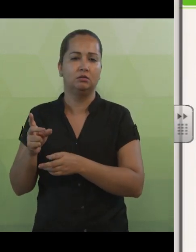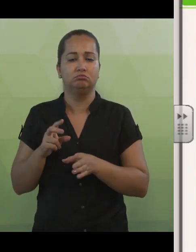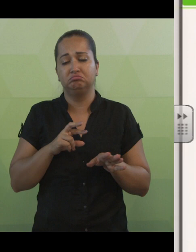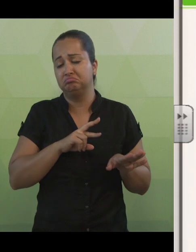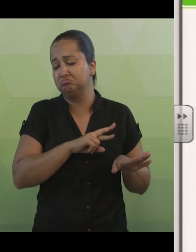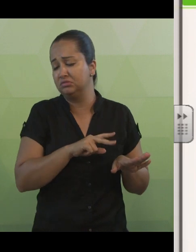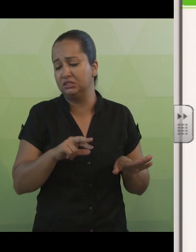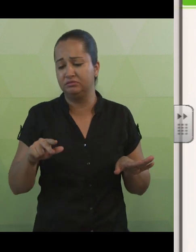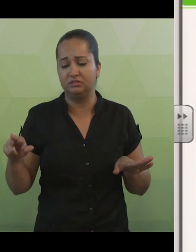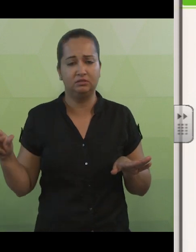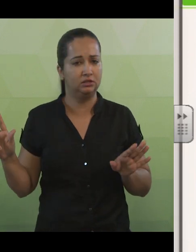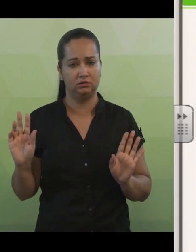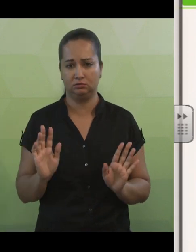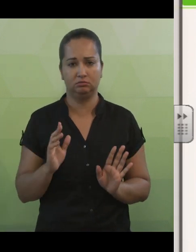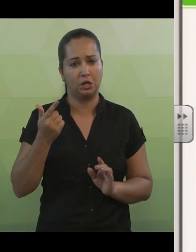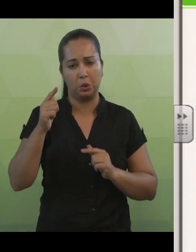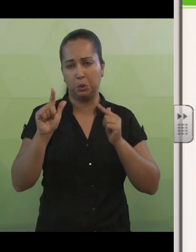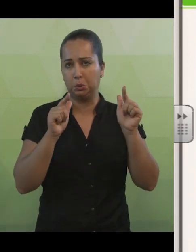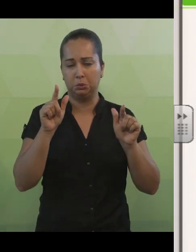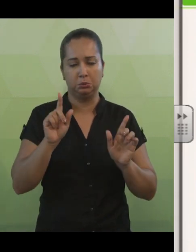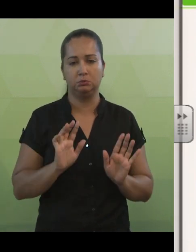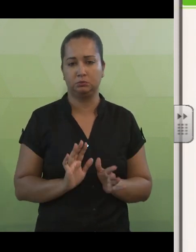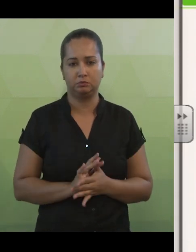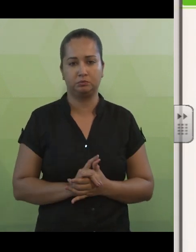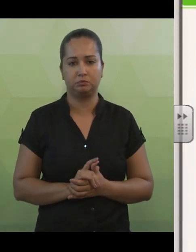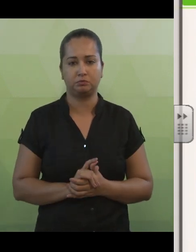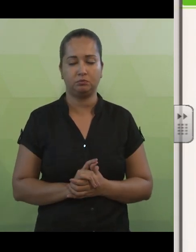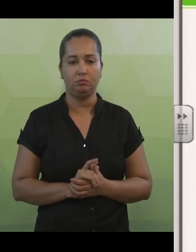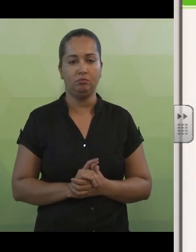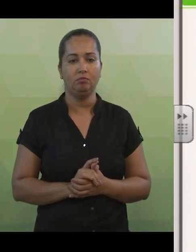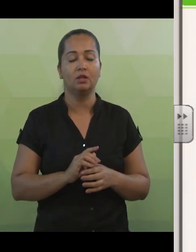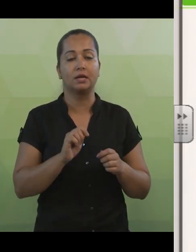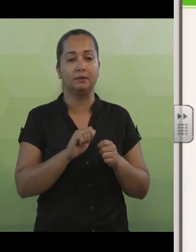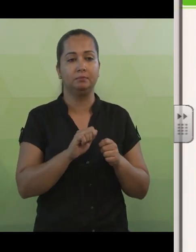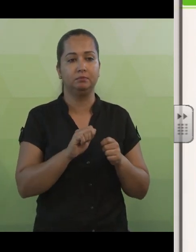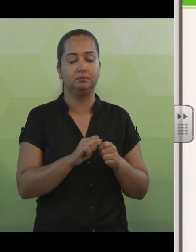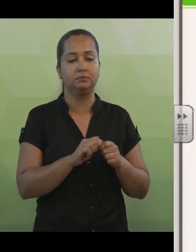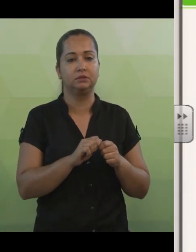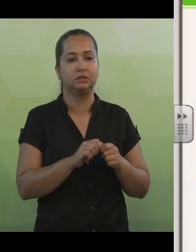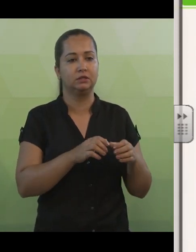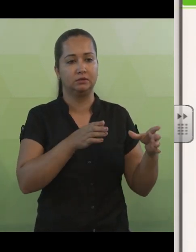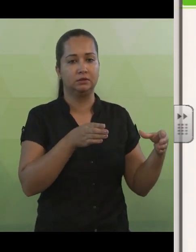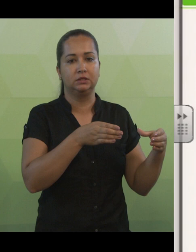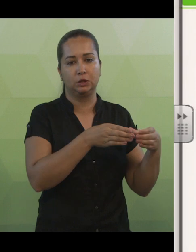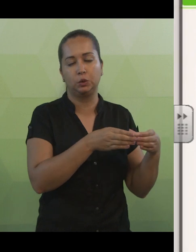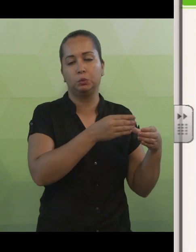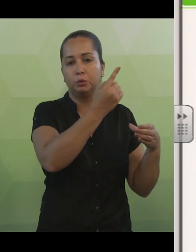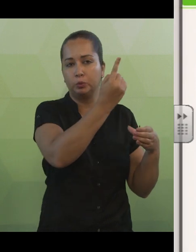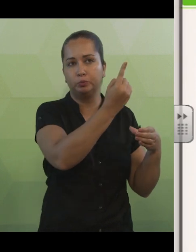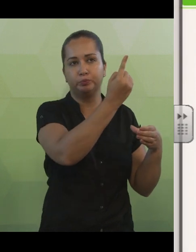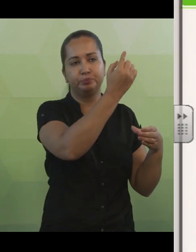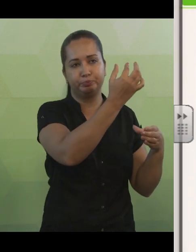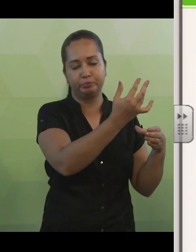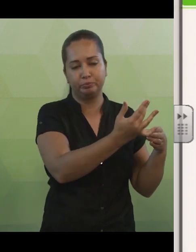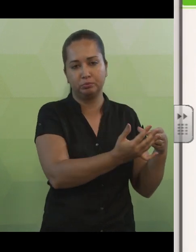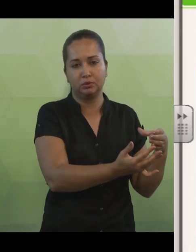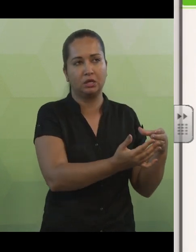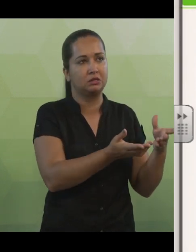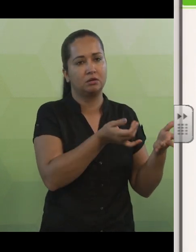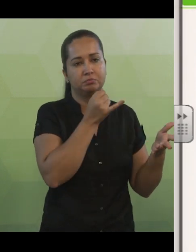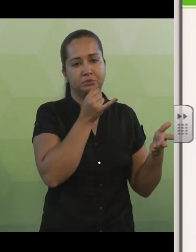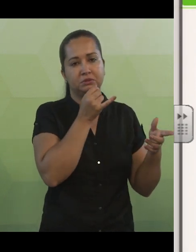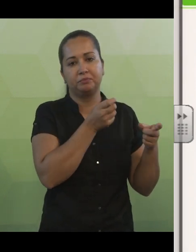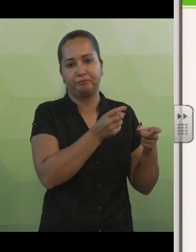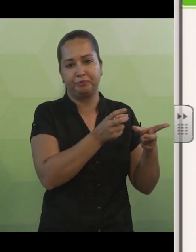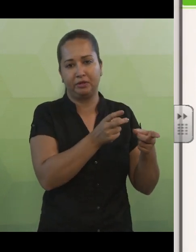de tabela, nota fiscal, entre outros tipos. Mas aqui a gente agrupou eles em esquema. Por exemplo, esquema 1, tabelas relacionadas a